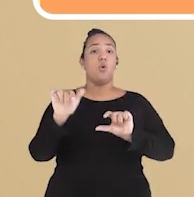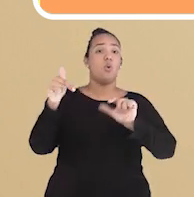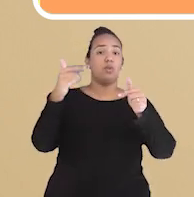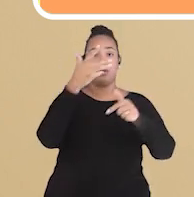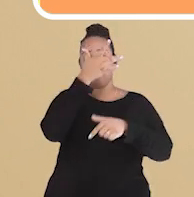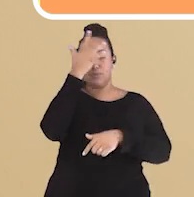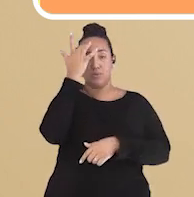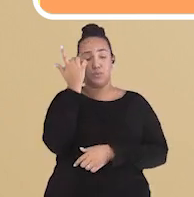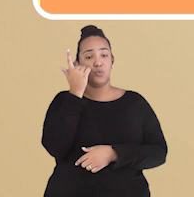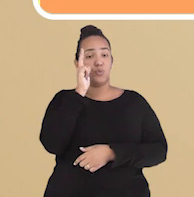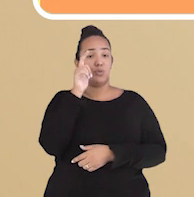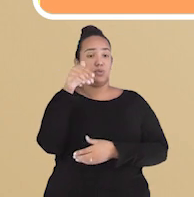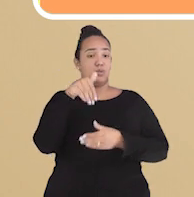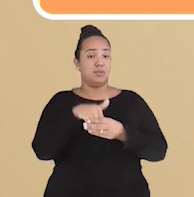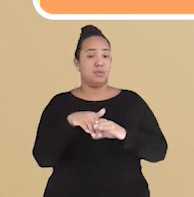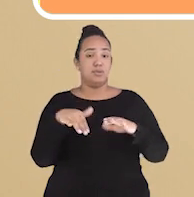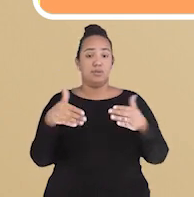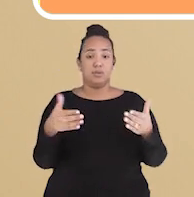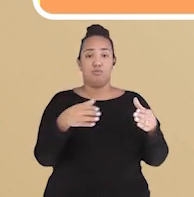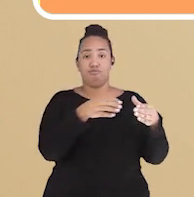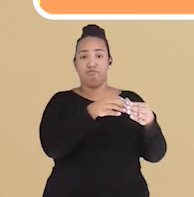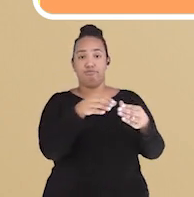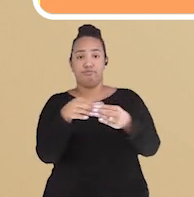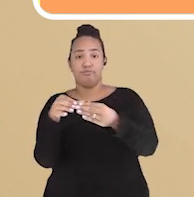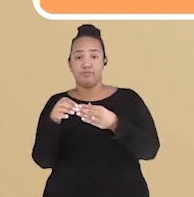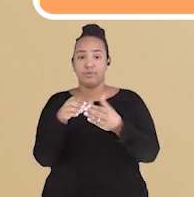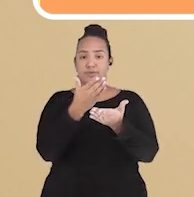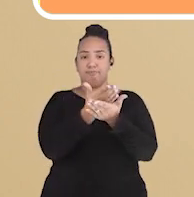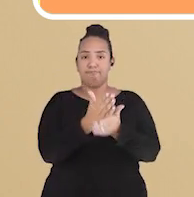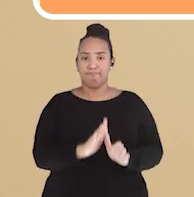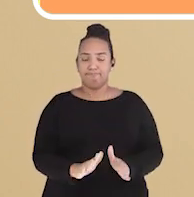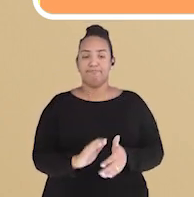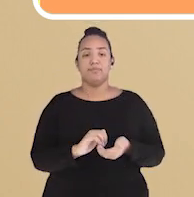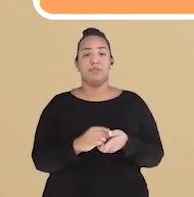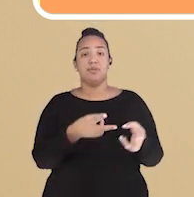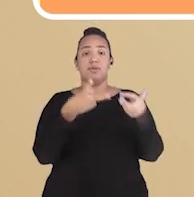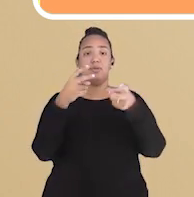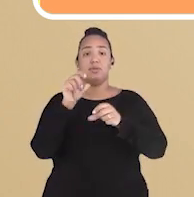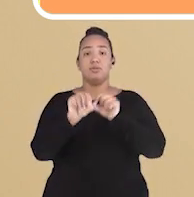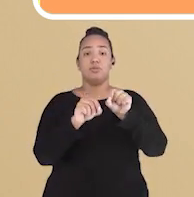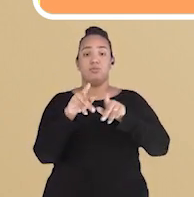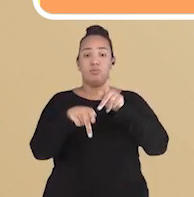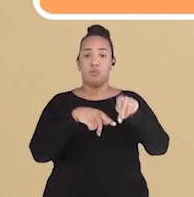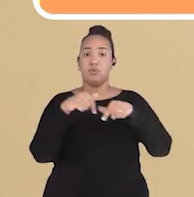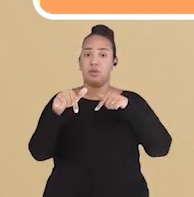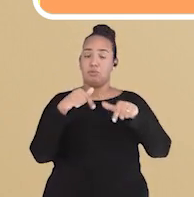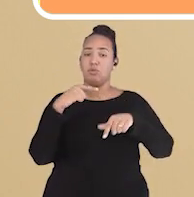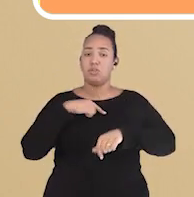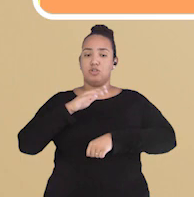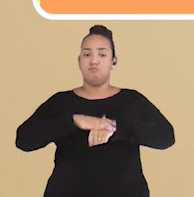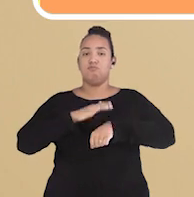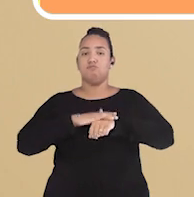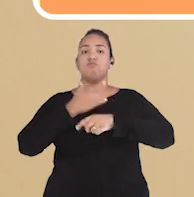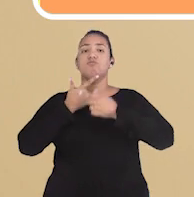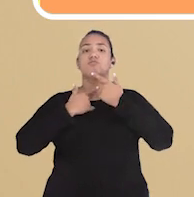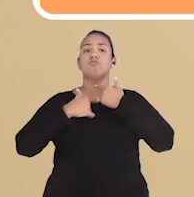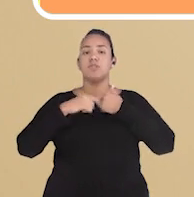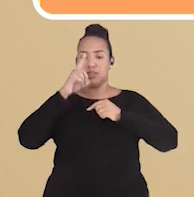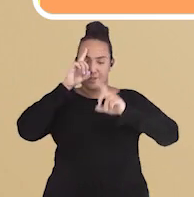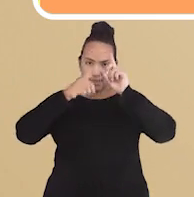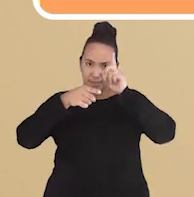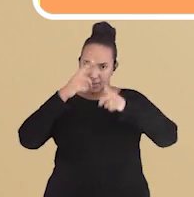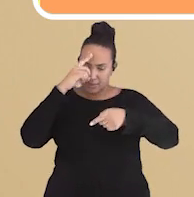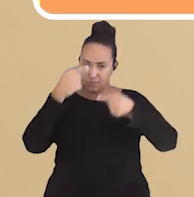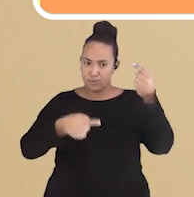as oligarquias foram definitivamente derrotadas. E perceberam que os trabalhadores tinham vontade própria e eram decisivos na